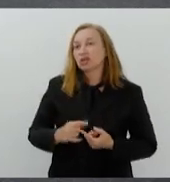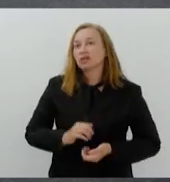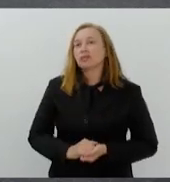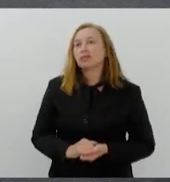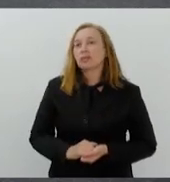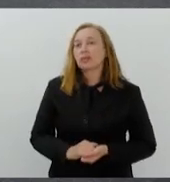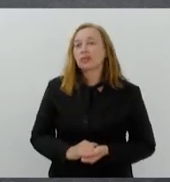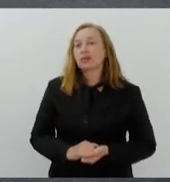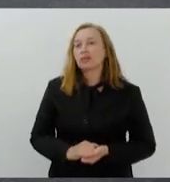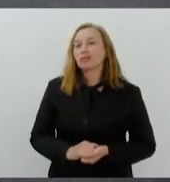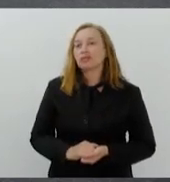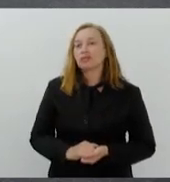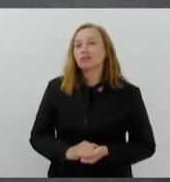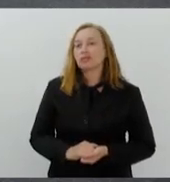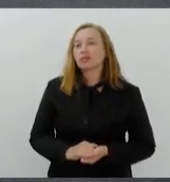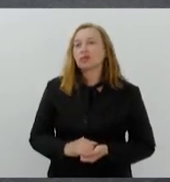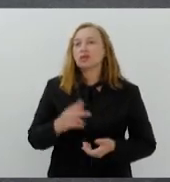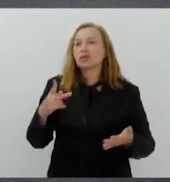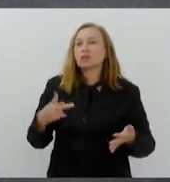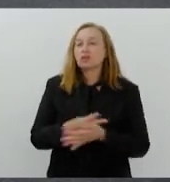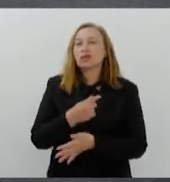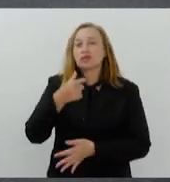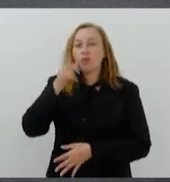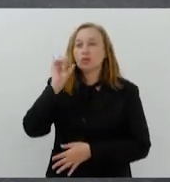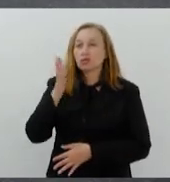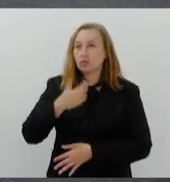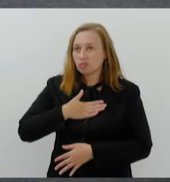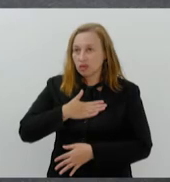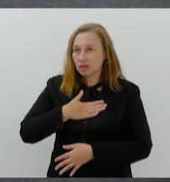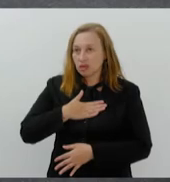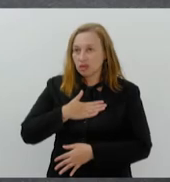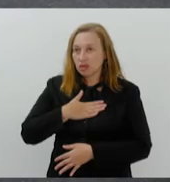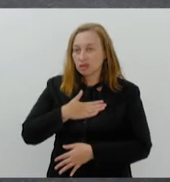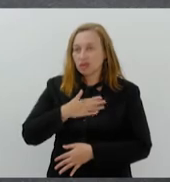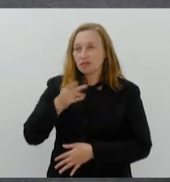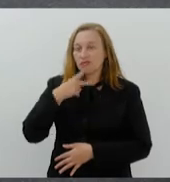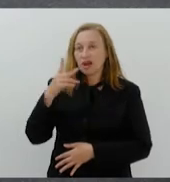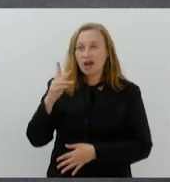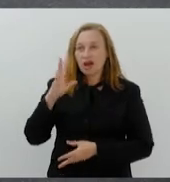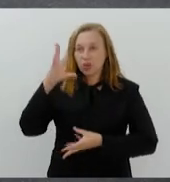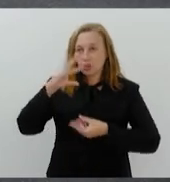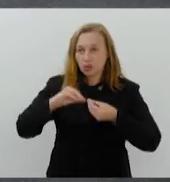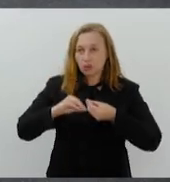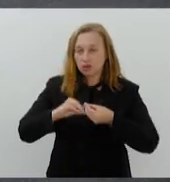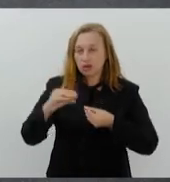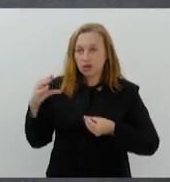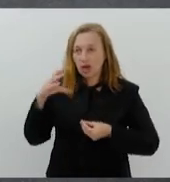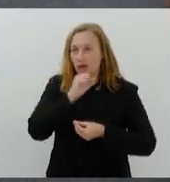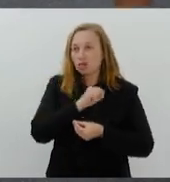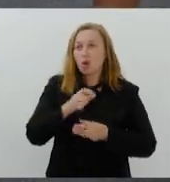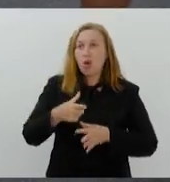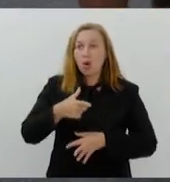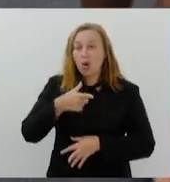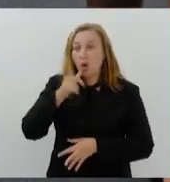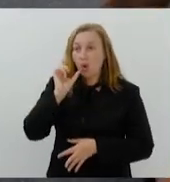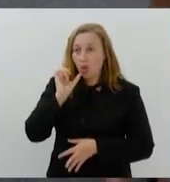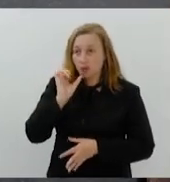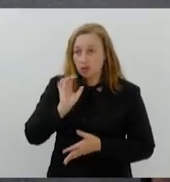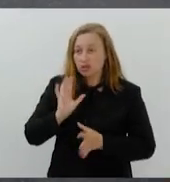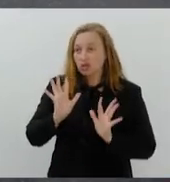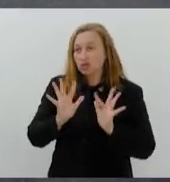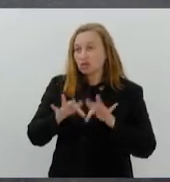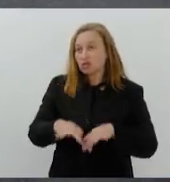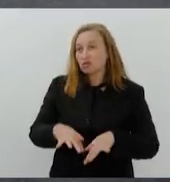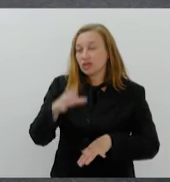de desdobramentos do que aconteceu comigo ontem, eu vou precisar me ausentar rapidamente. Ontem, na verdade, no final